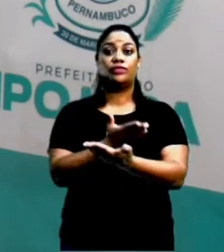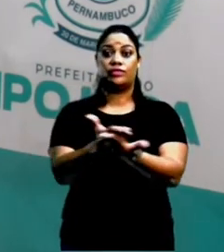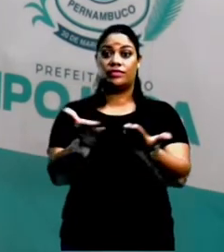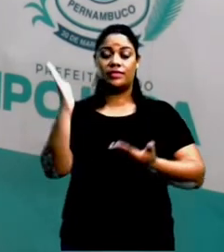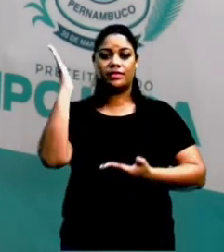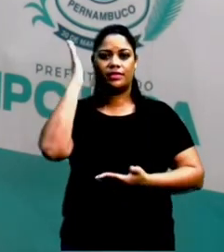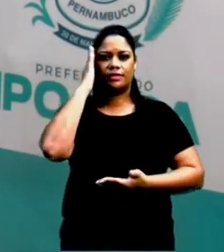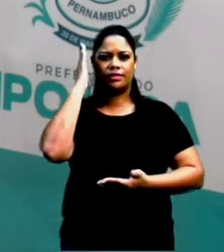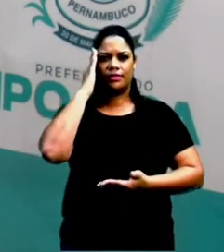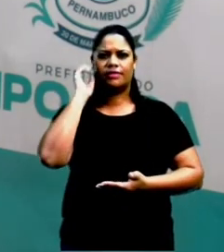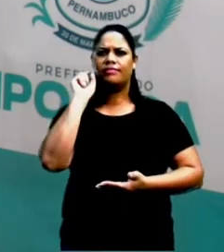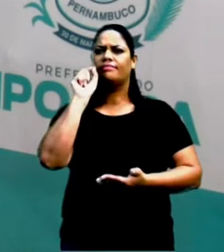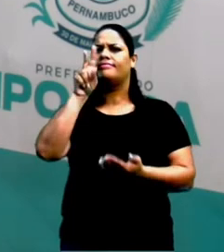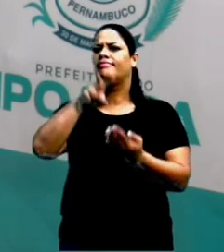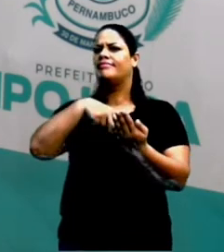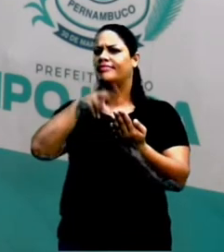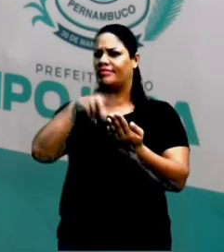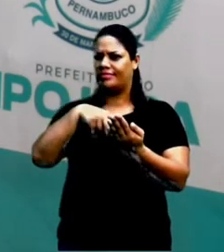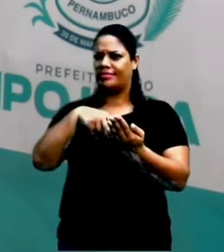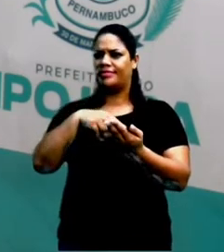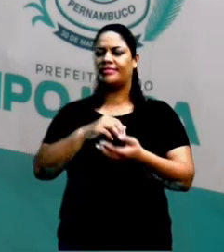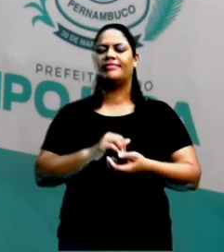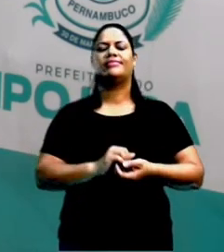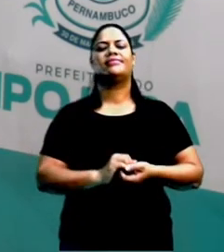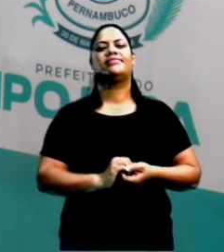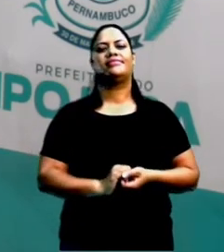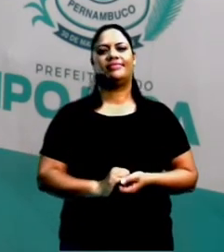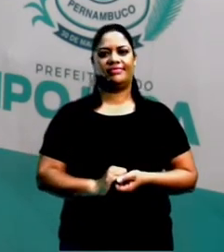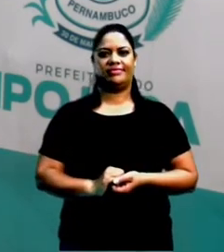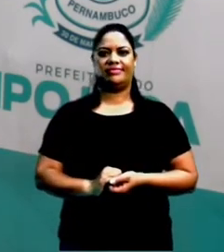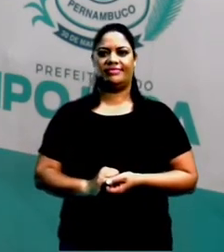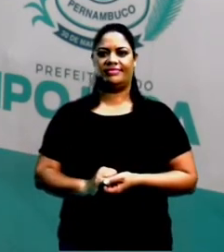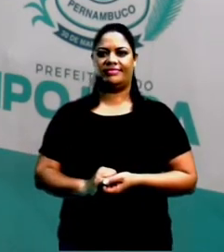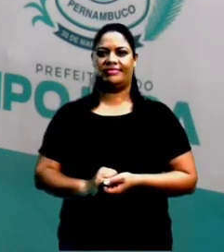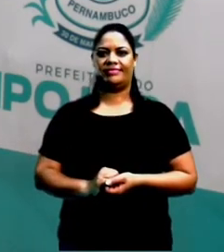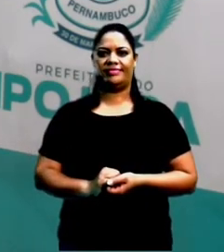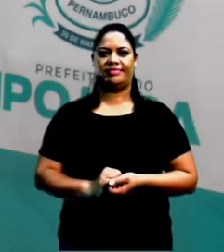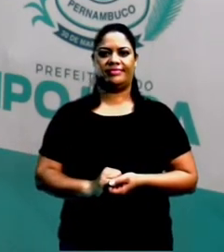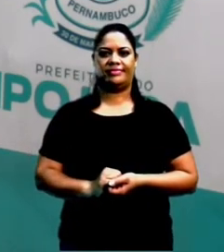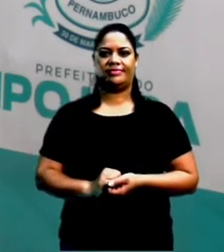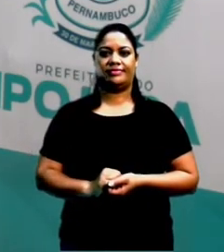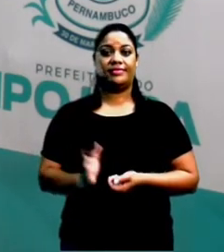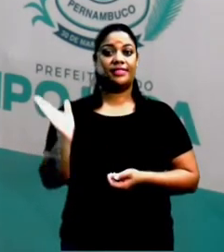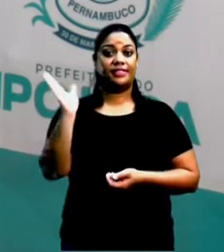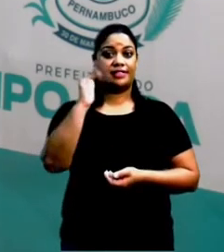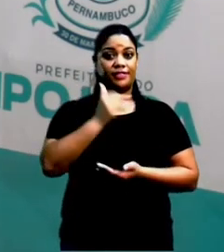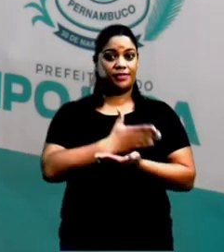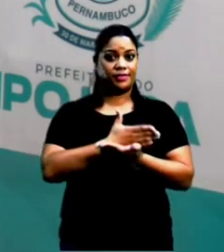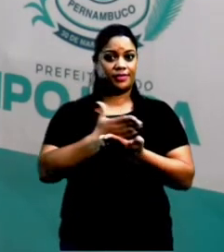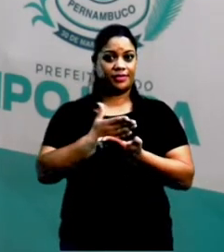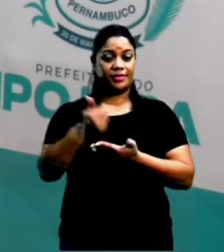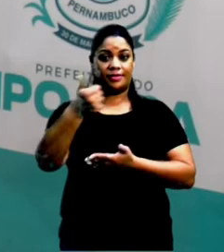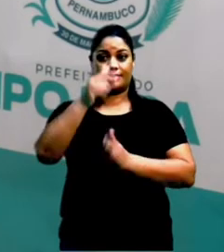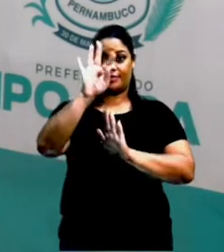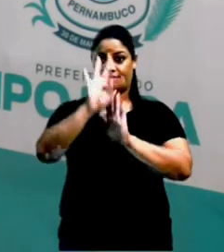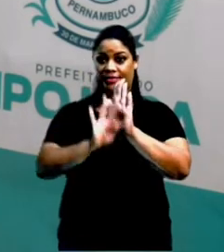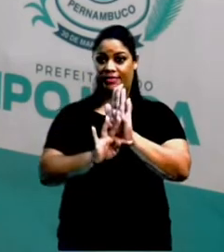informações dentro de você. Você tem que entender o que o texto quer falar. Vamos lá para o nosso primeiro